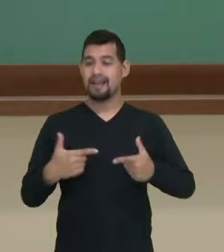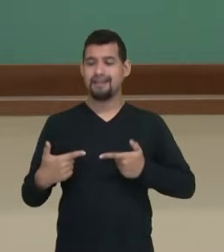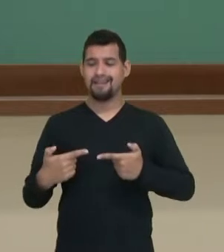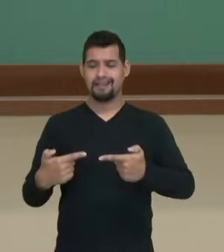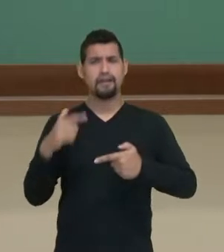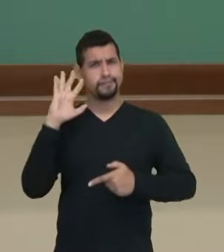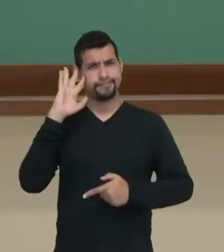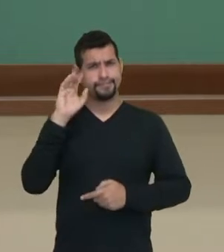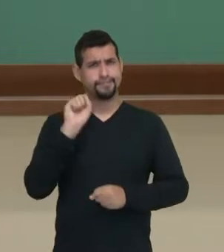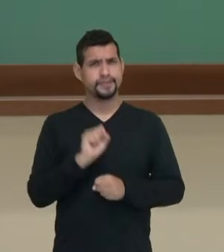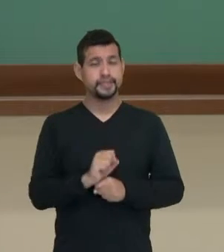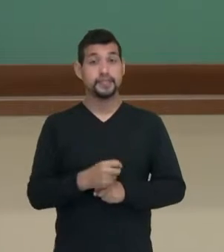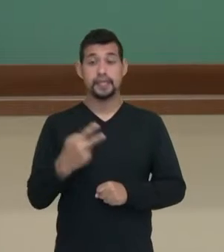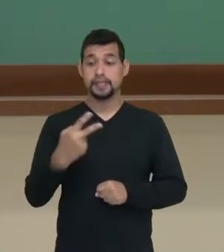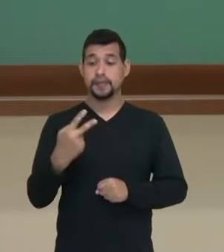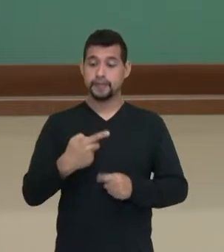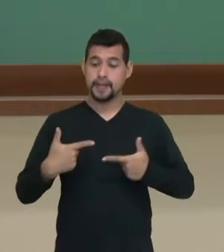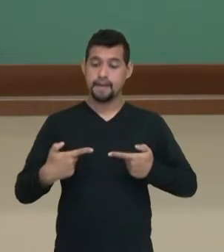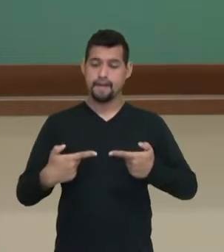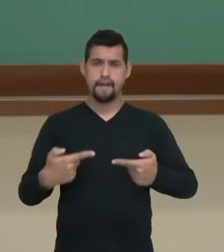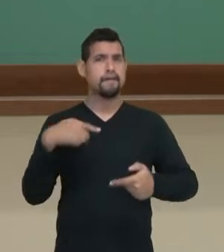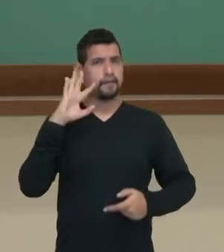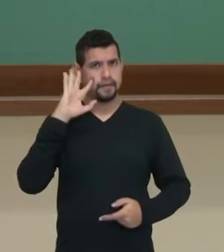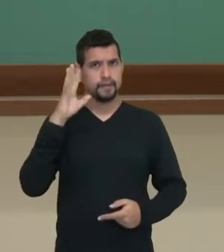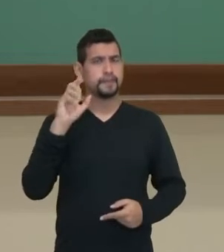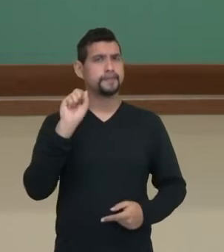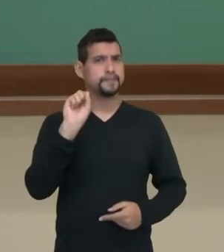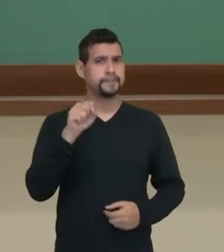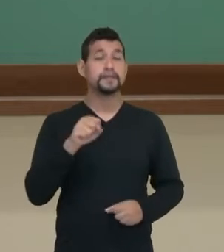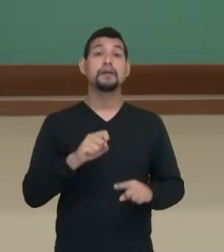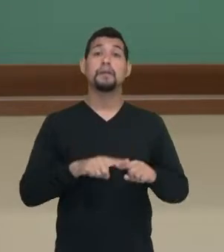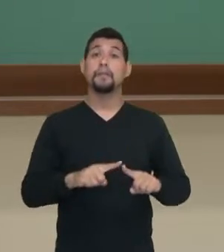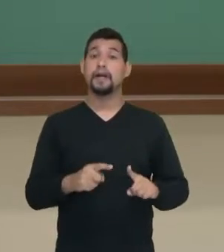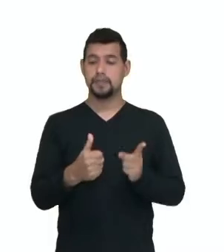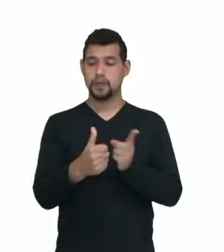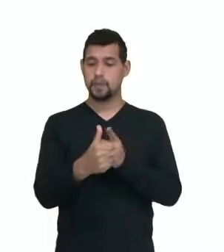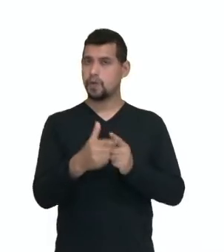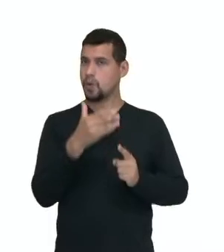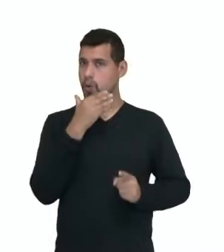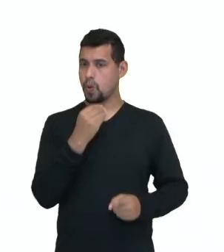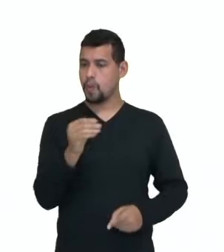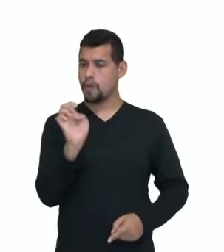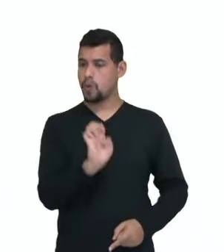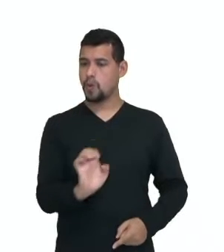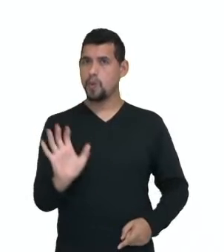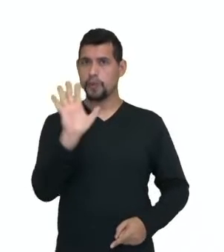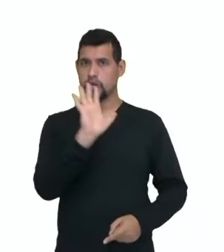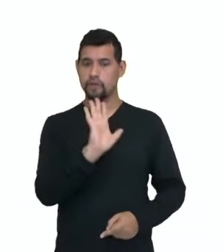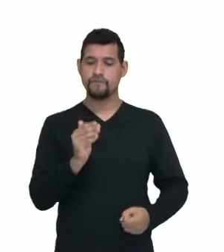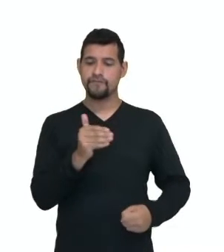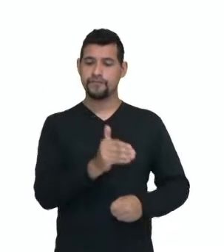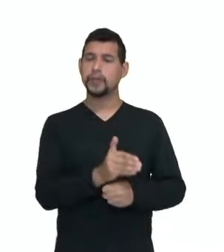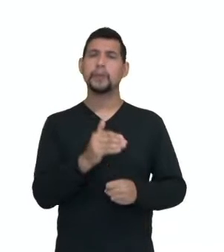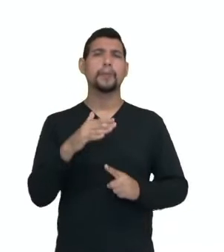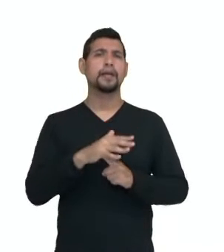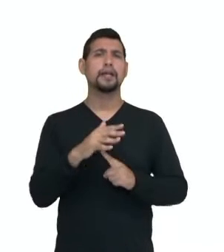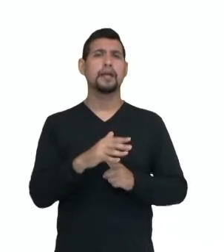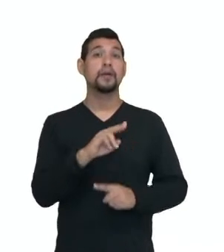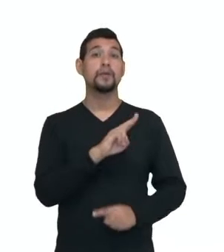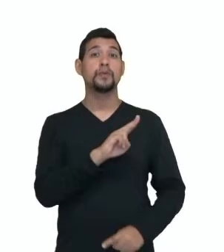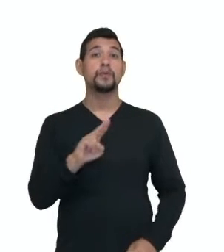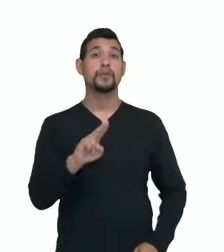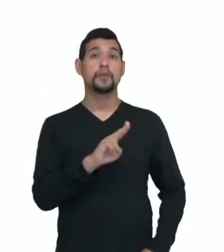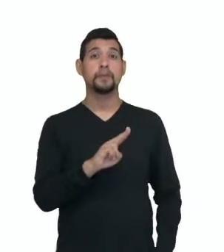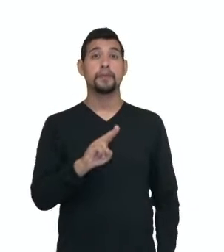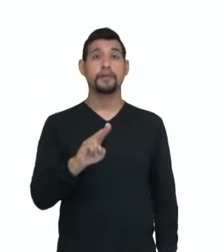todos os tempos, que foi a Segunda Guerra Mundial. Então, o primeiro europeu a percorrer o território do Paraná foi um bandeirante